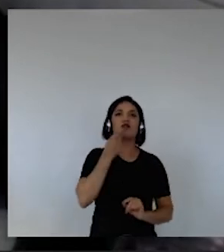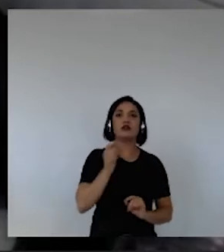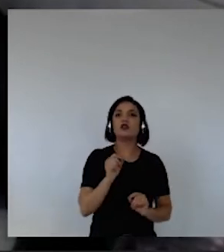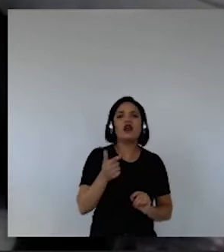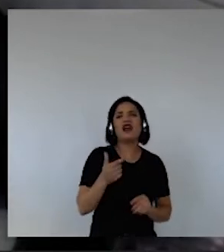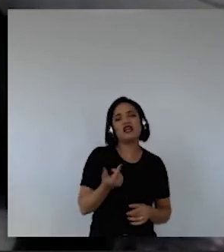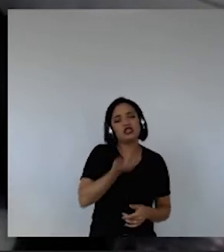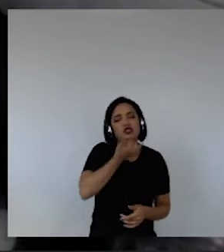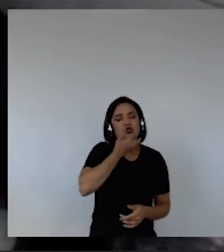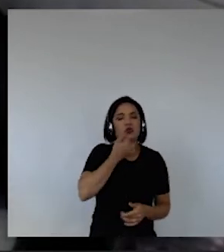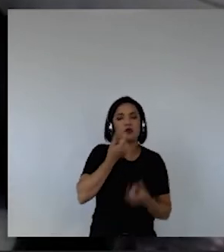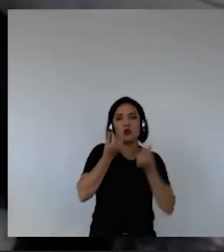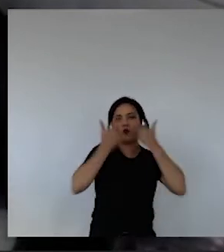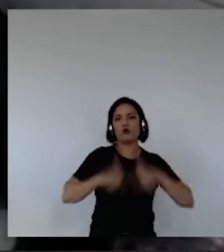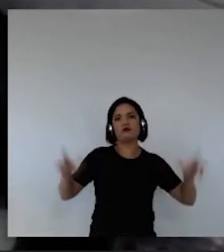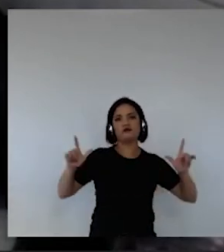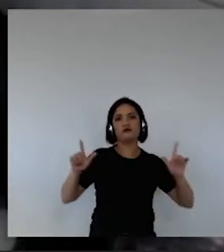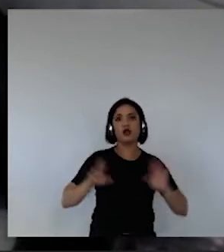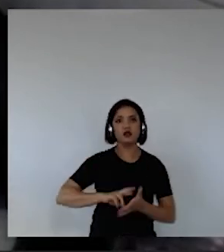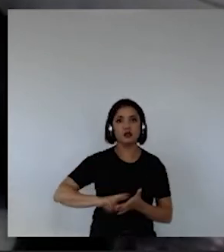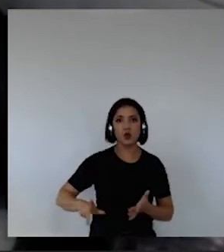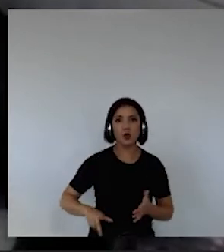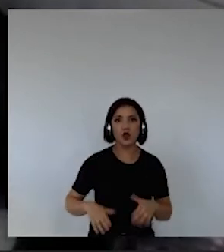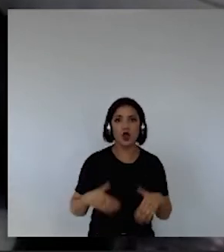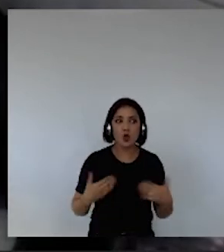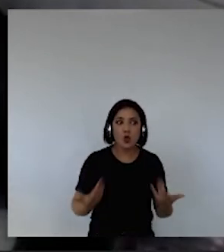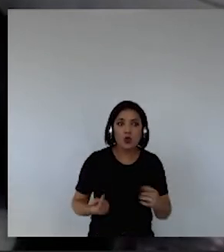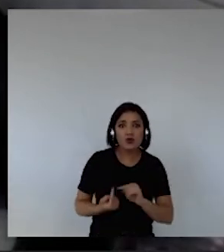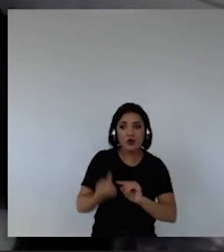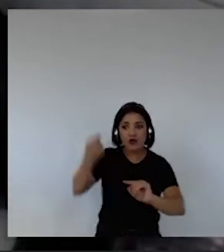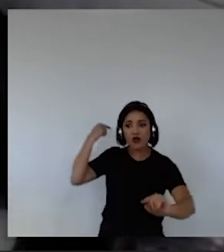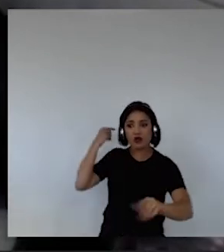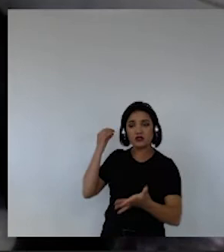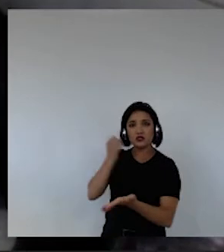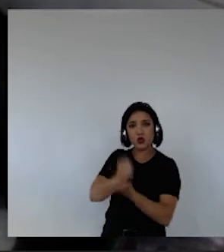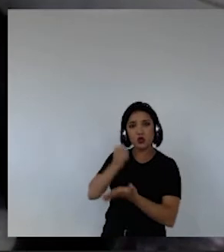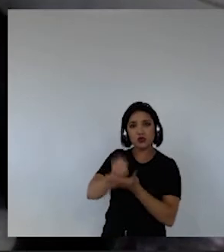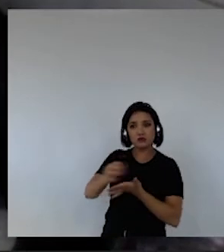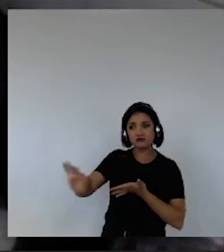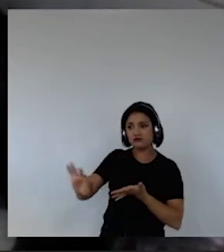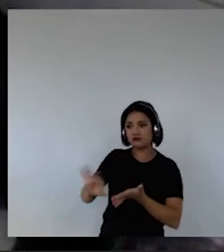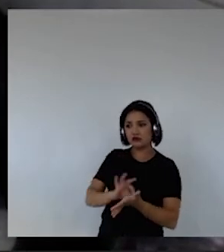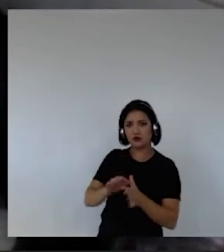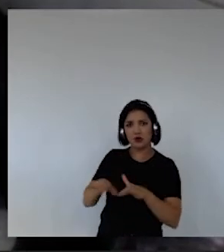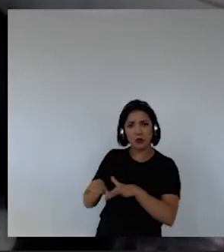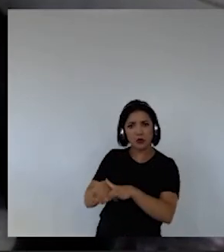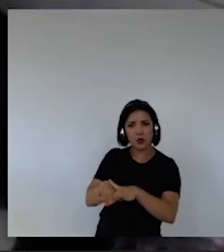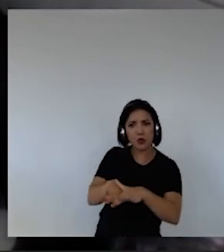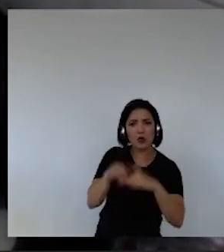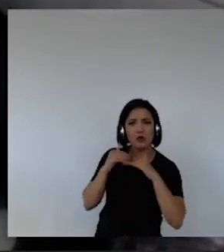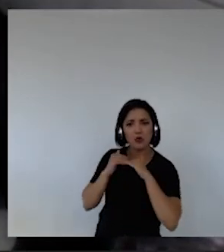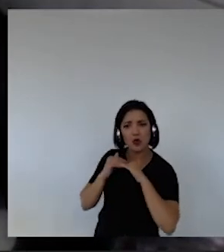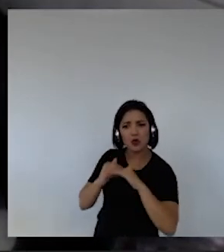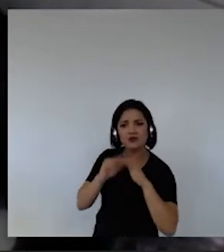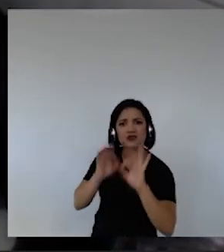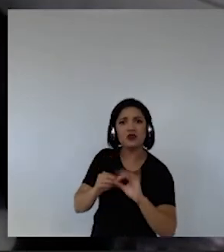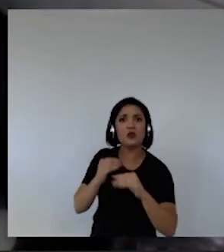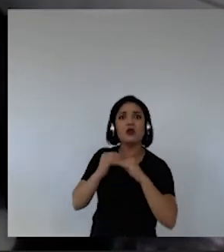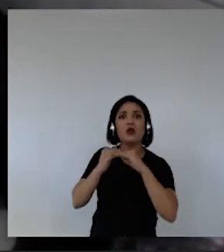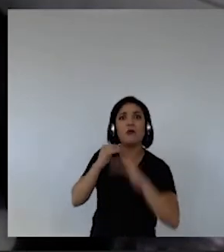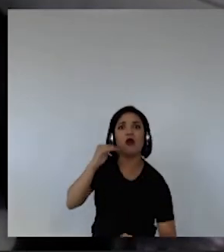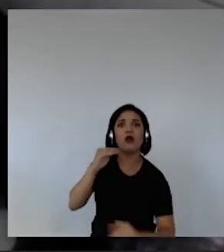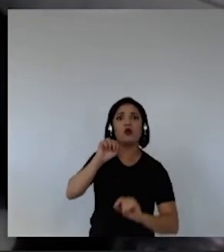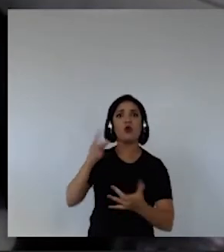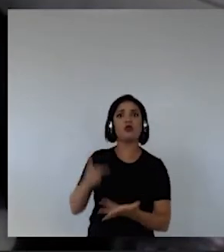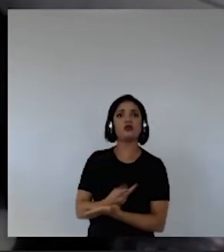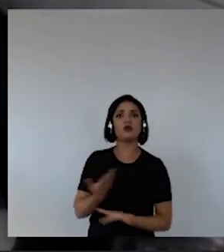pagar. Por quê? A prestação, ela, quando foi pactuada, ela era proporcional. E por que ela se tornou